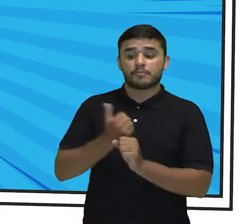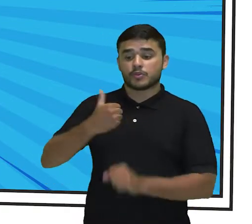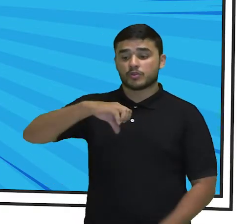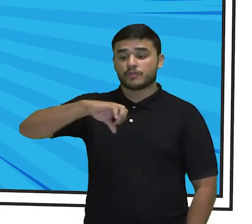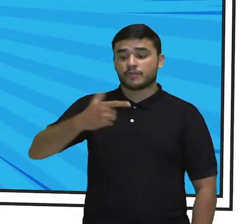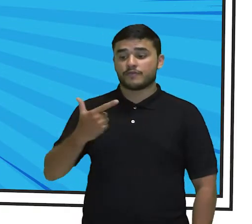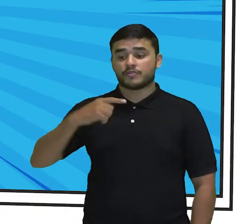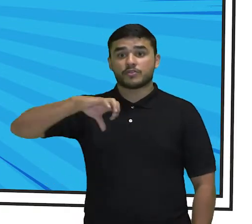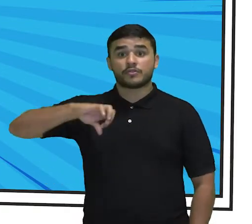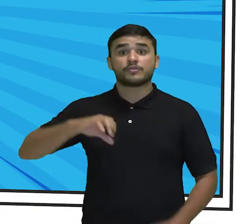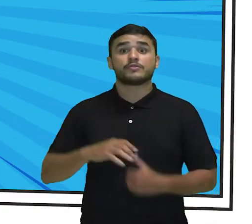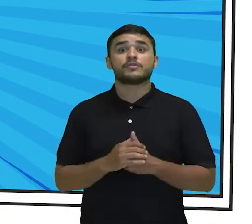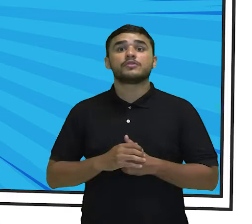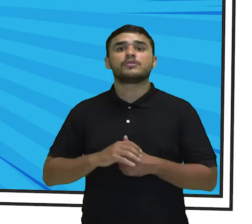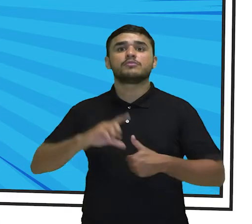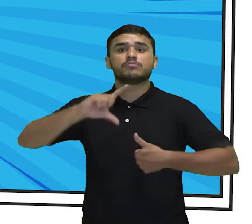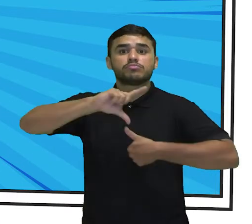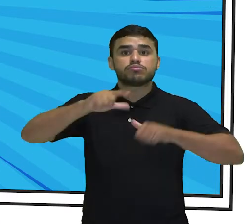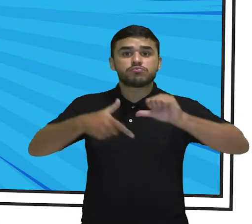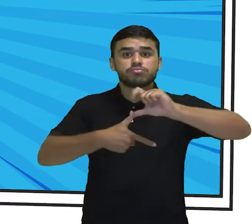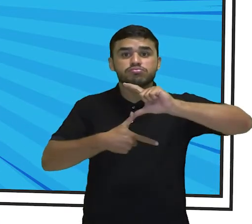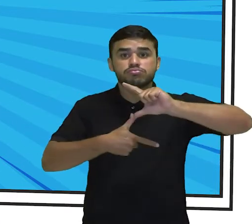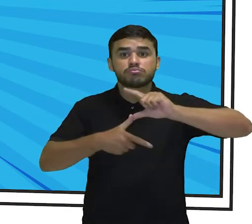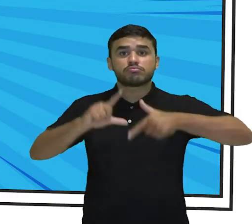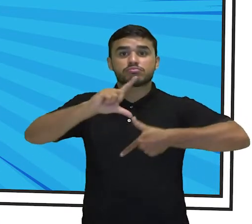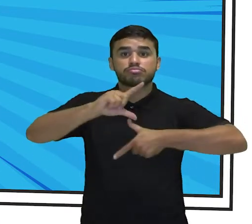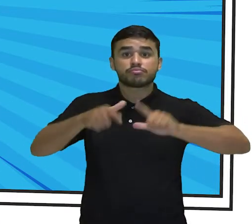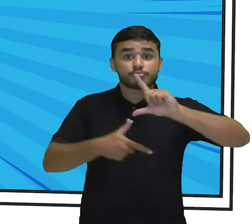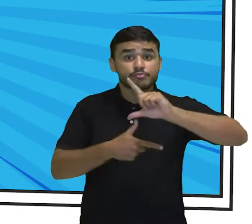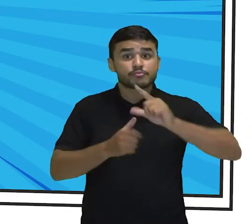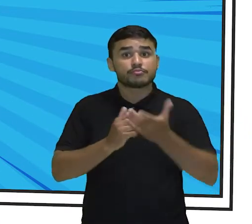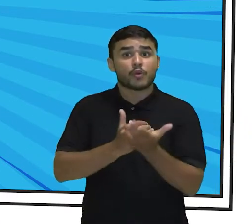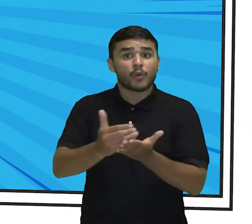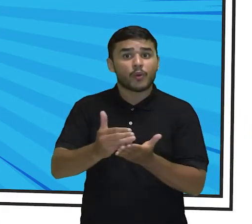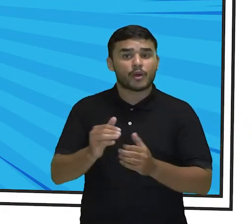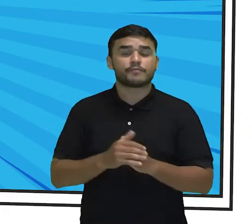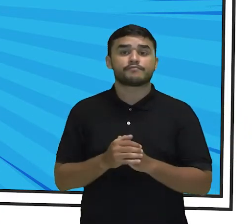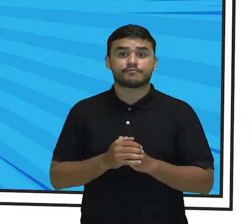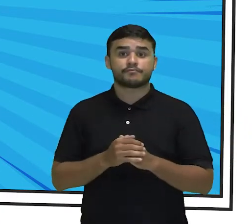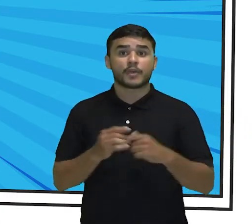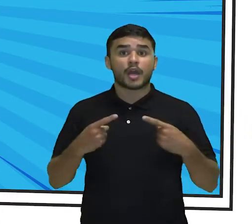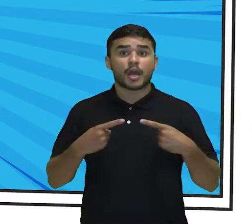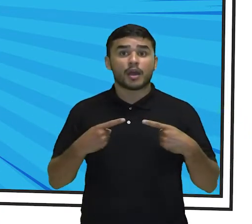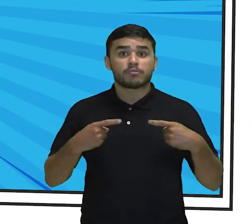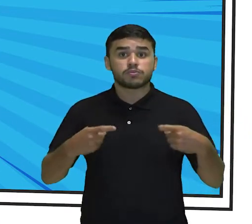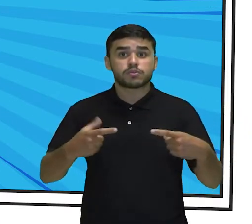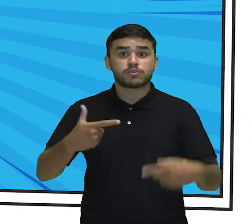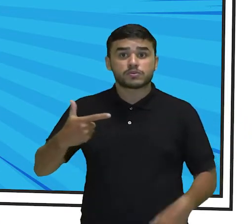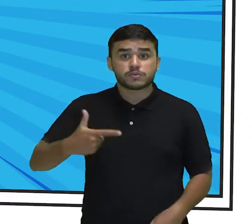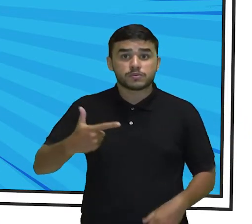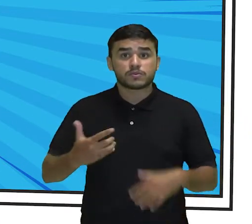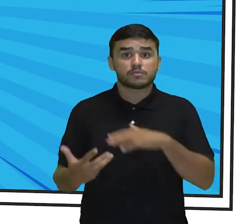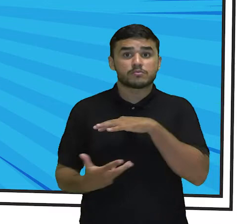tem Segunda Guerra Mundial, tem Guerra Fria. Quer dizer, terá muitos